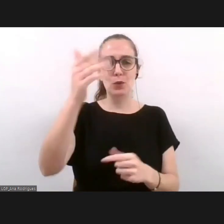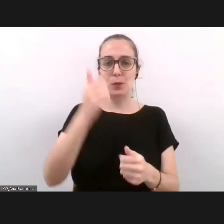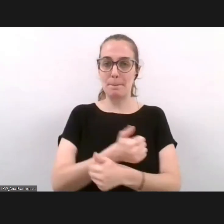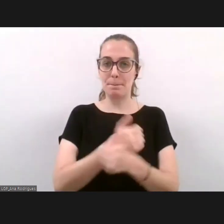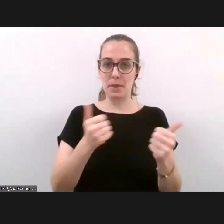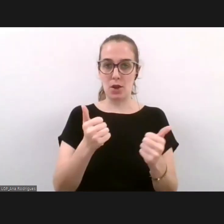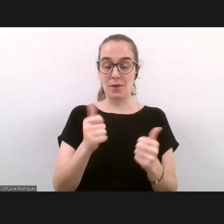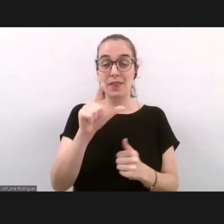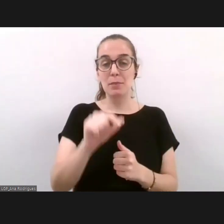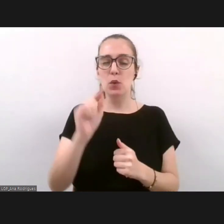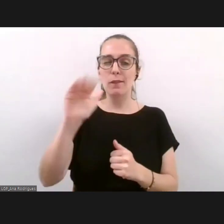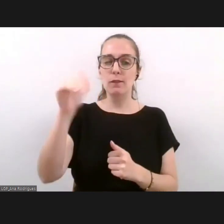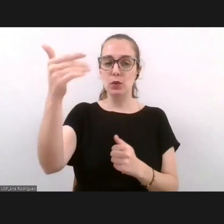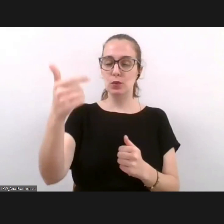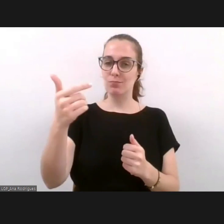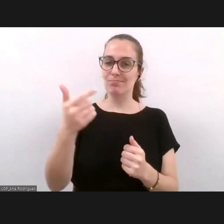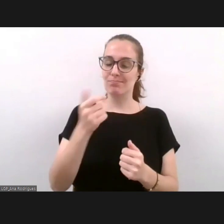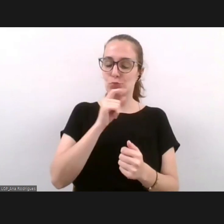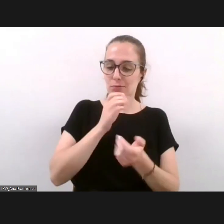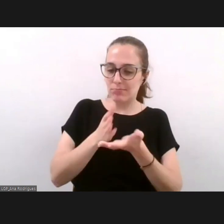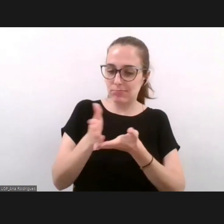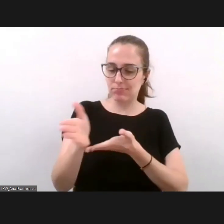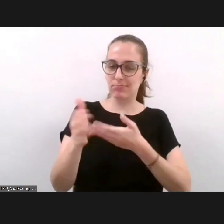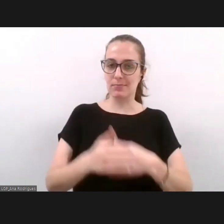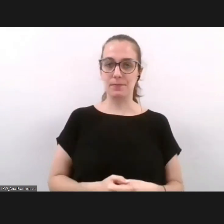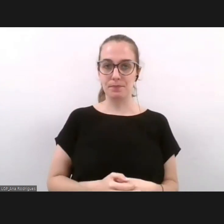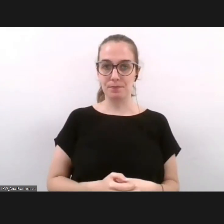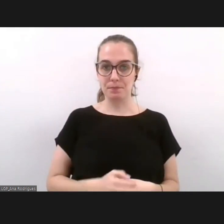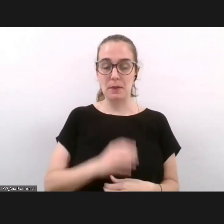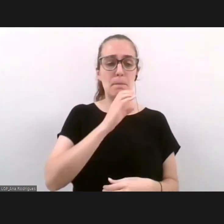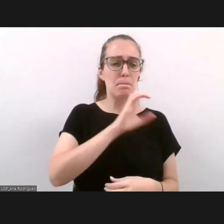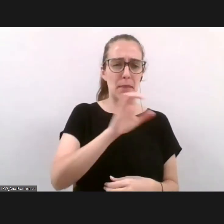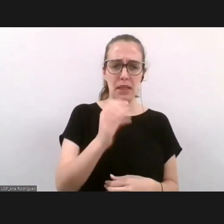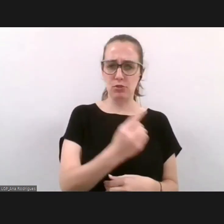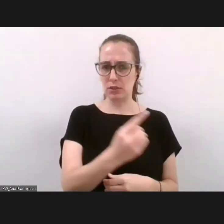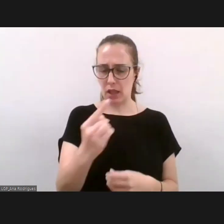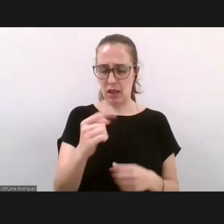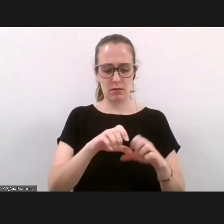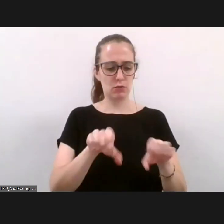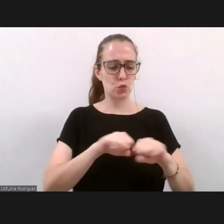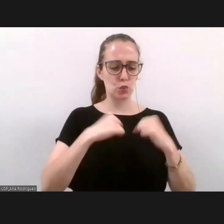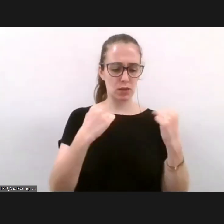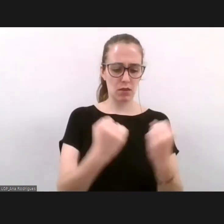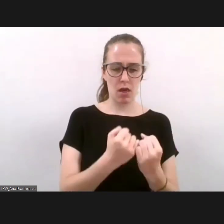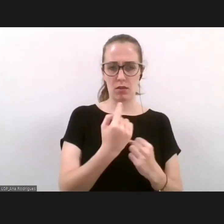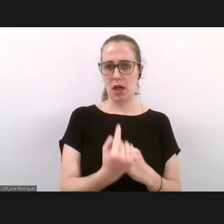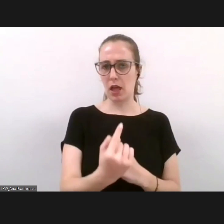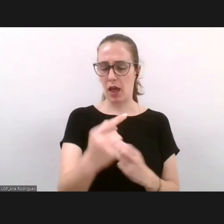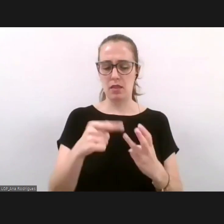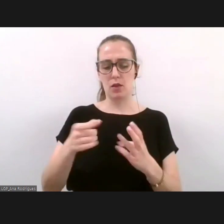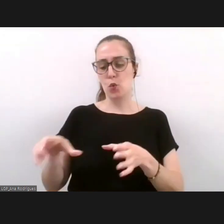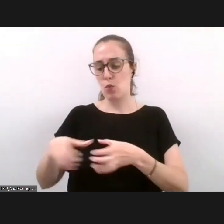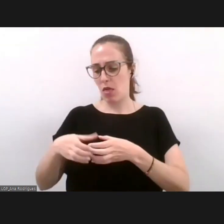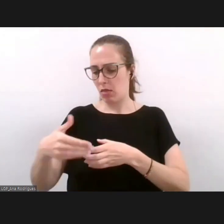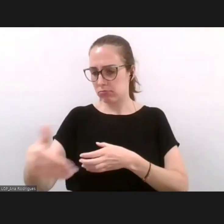seja viável. Naturalmente, o caminho que cada país, cada sociedade, cada comunidade tem de fazer é diferente. Os desafios que